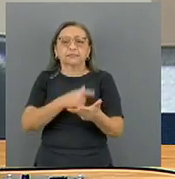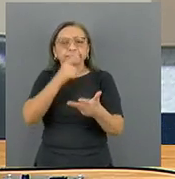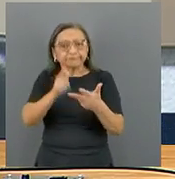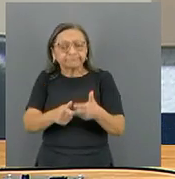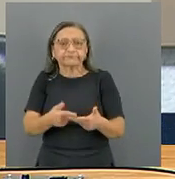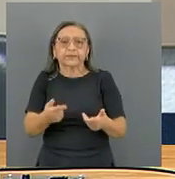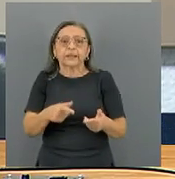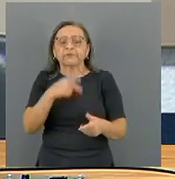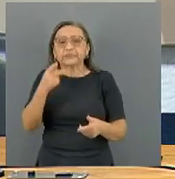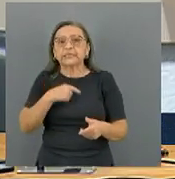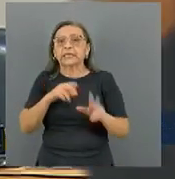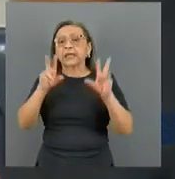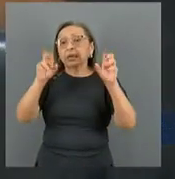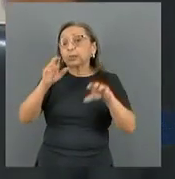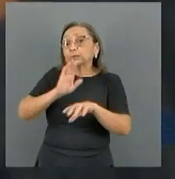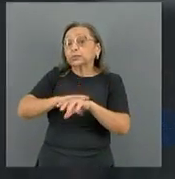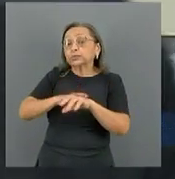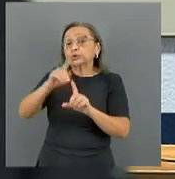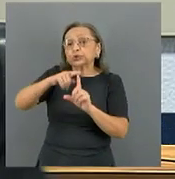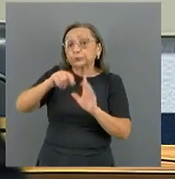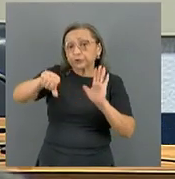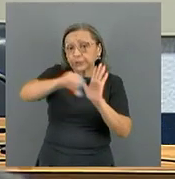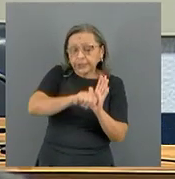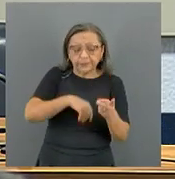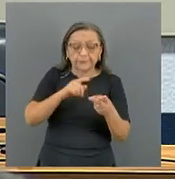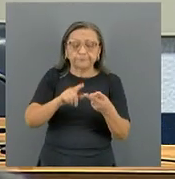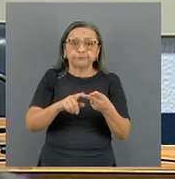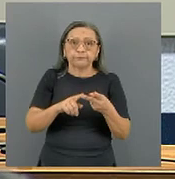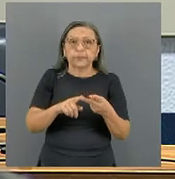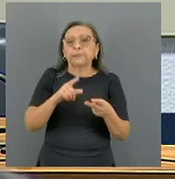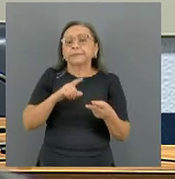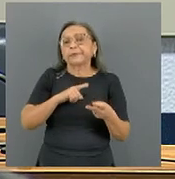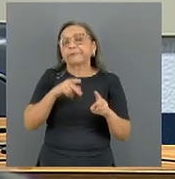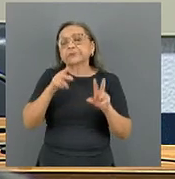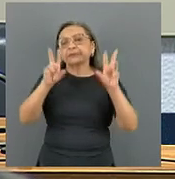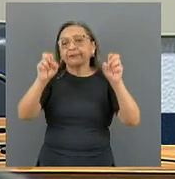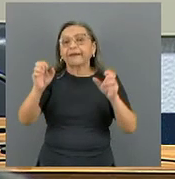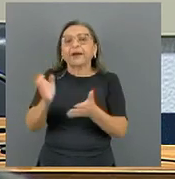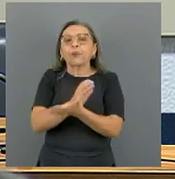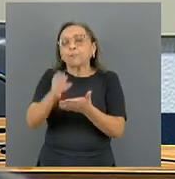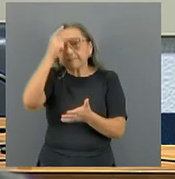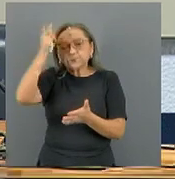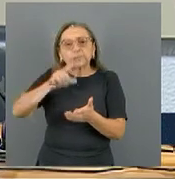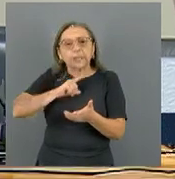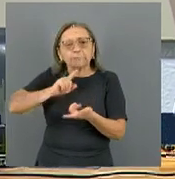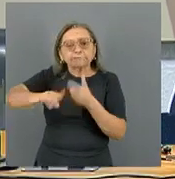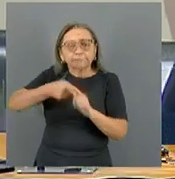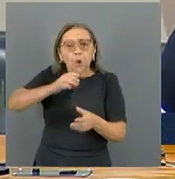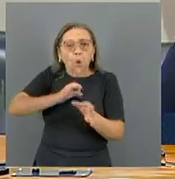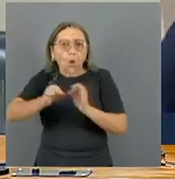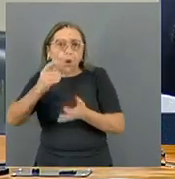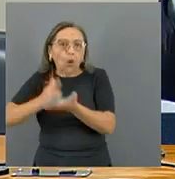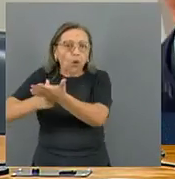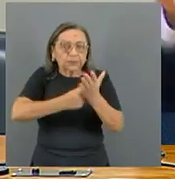sentido de dizer que é o modo de execução do crime, no sentido de dizer que aqueles que participam de organização criminosa, isso facilitará com que